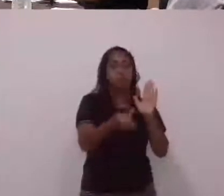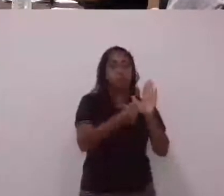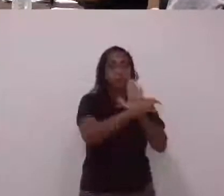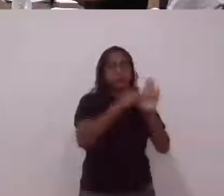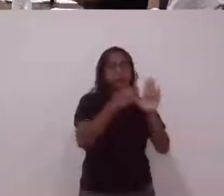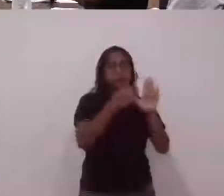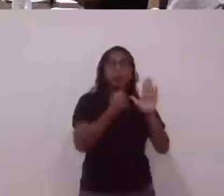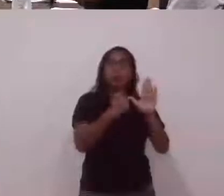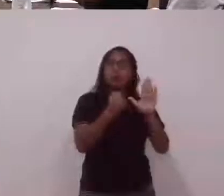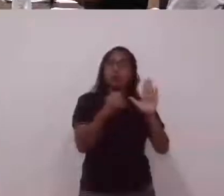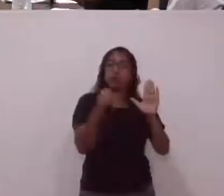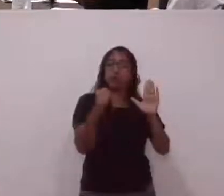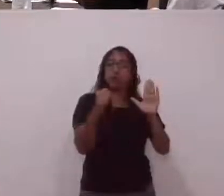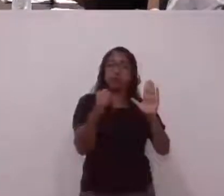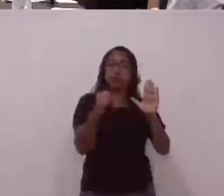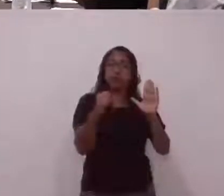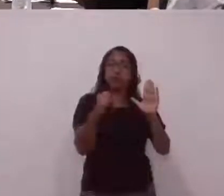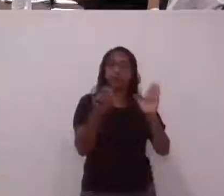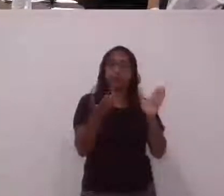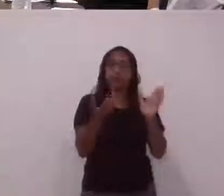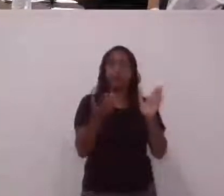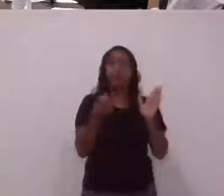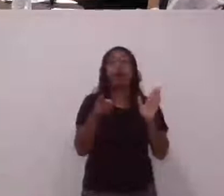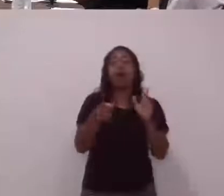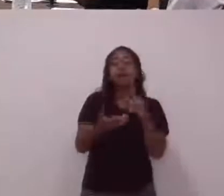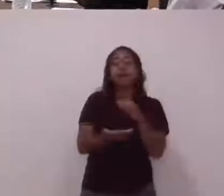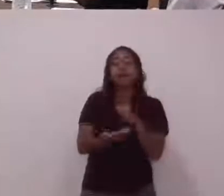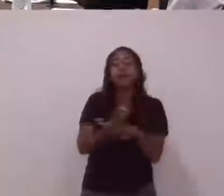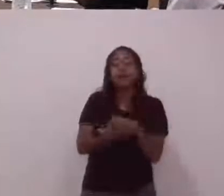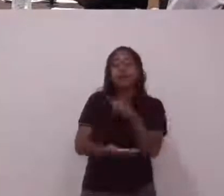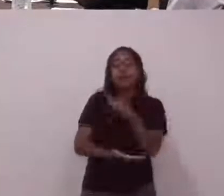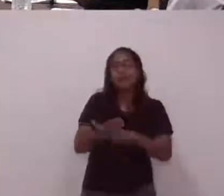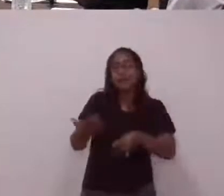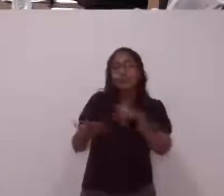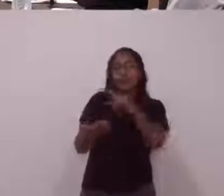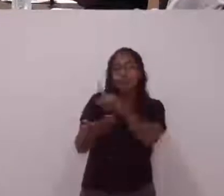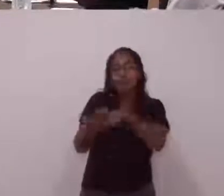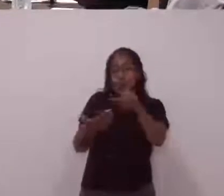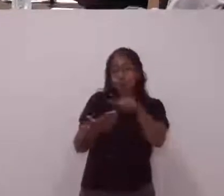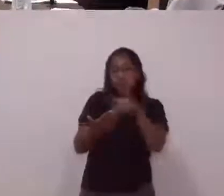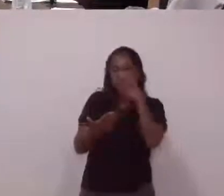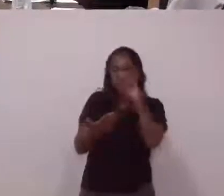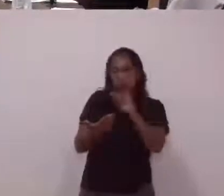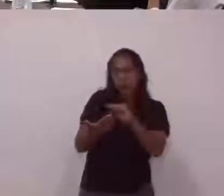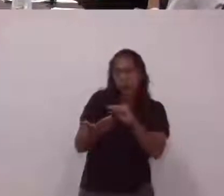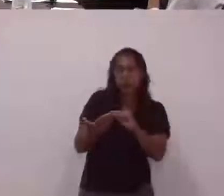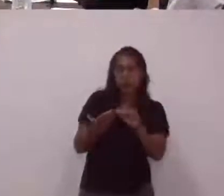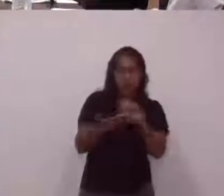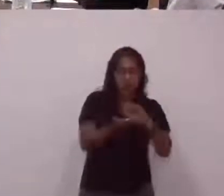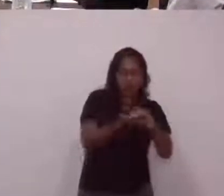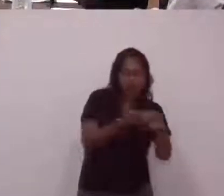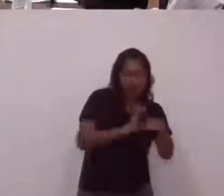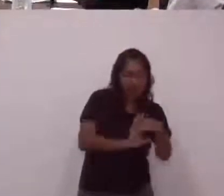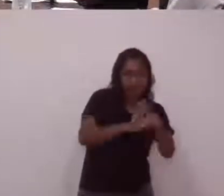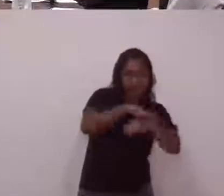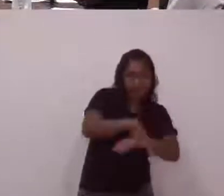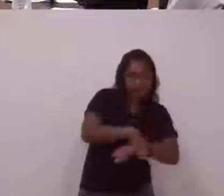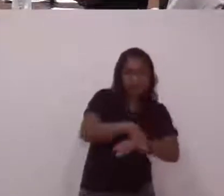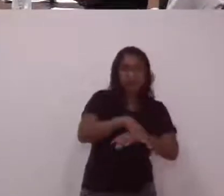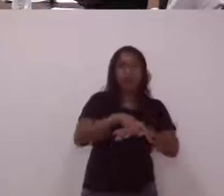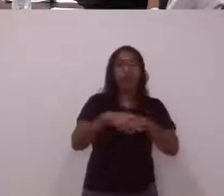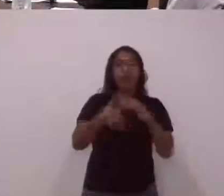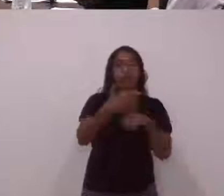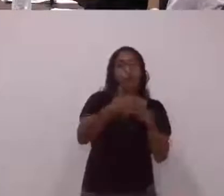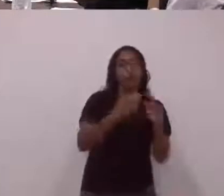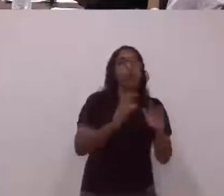8º. Ignorar a exigência de convênio específico com a Secretaria de Segurança Pública para a prévia cessão